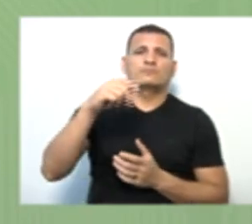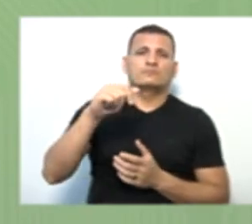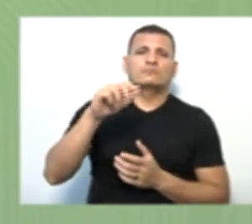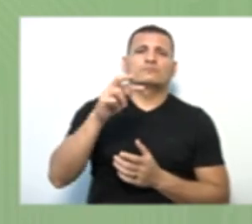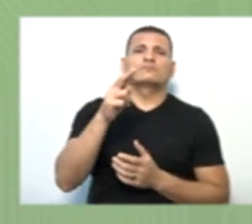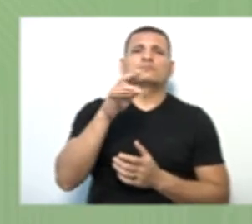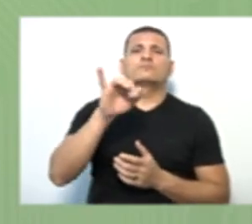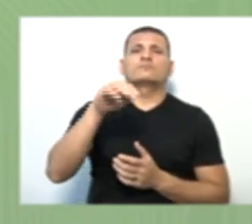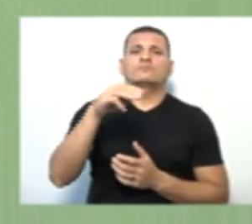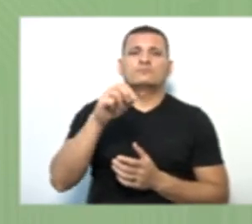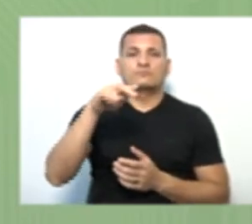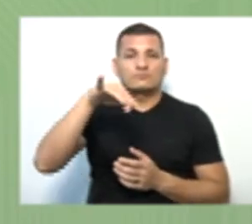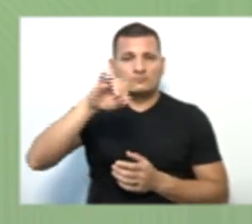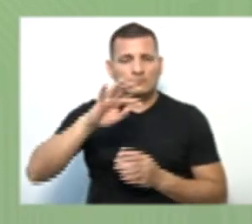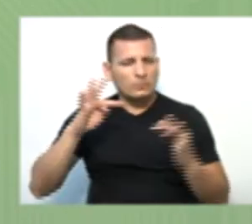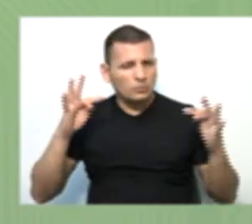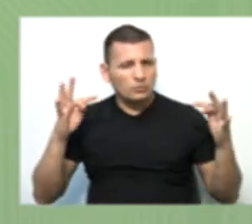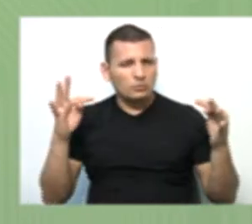desenho de dois